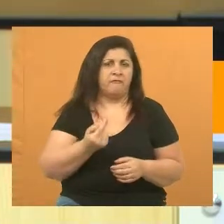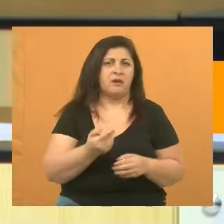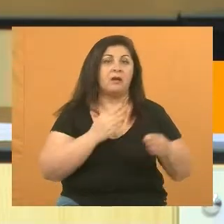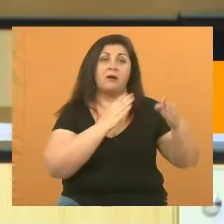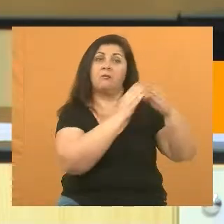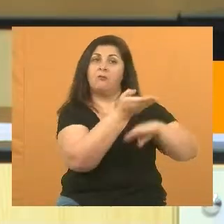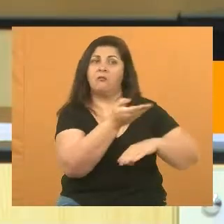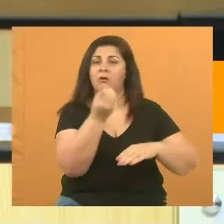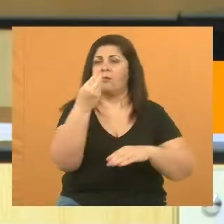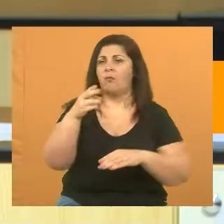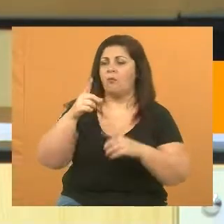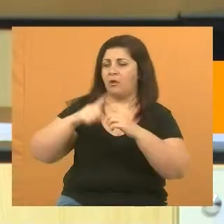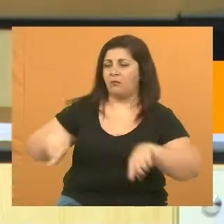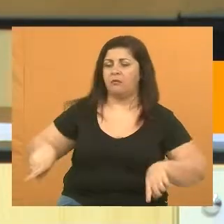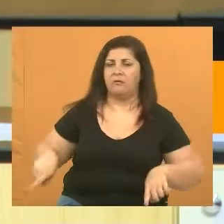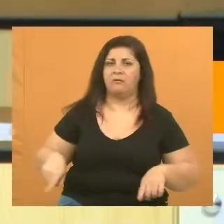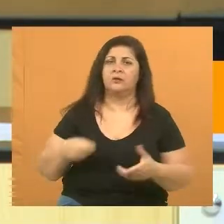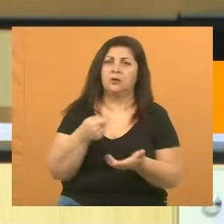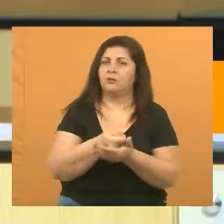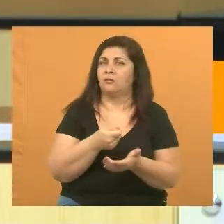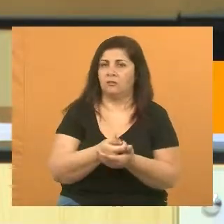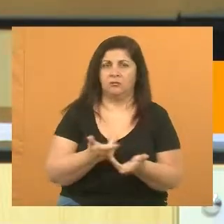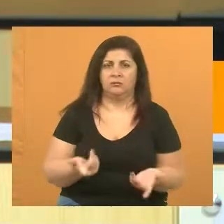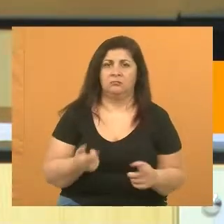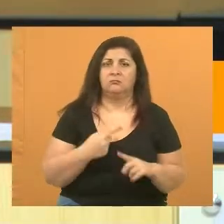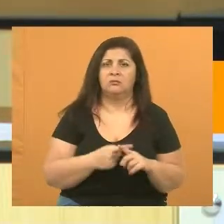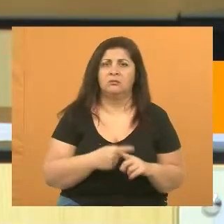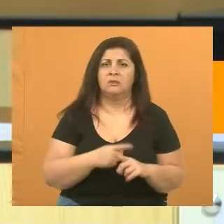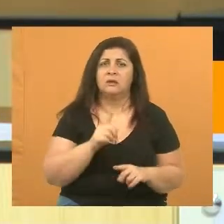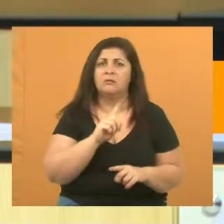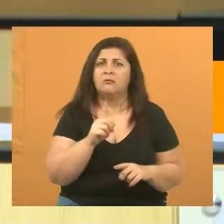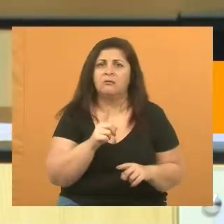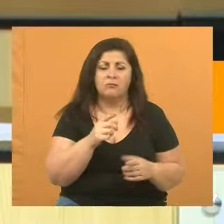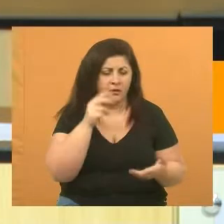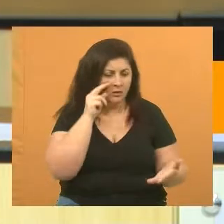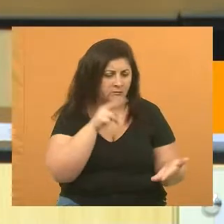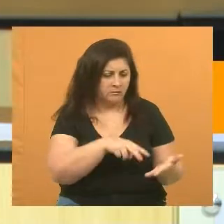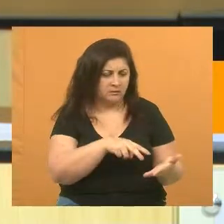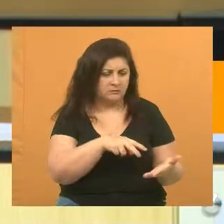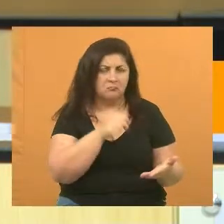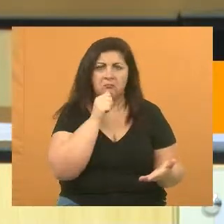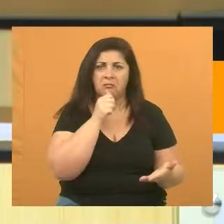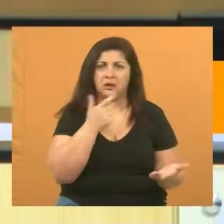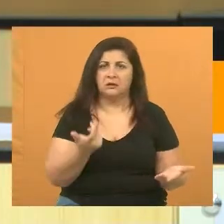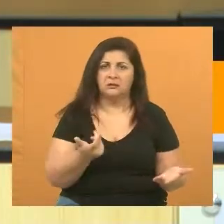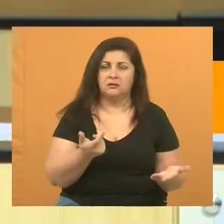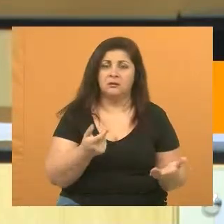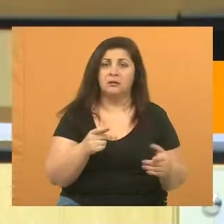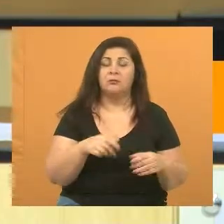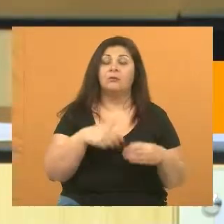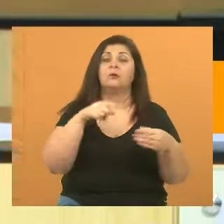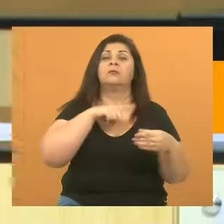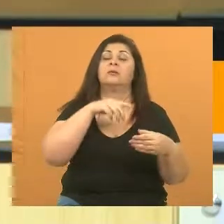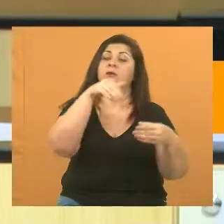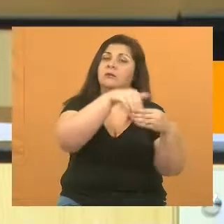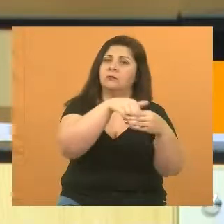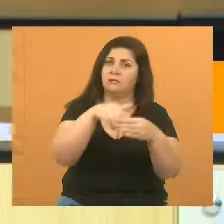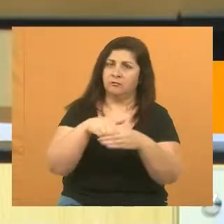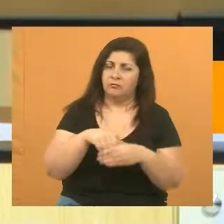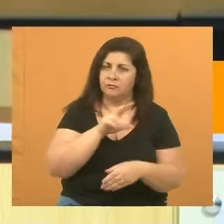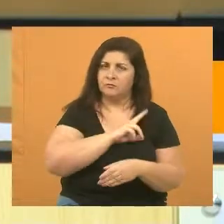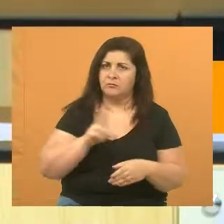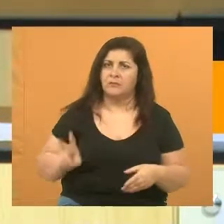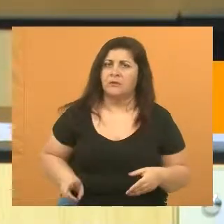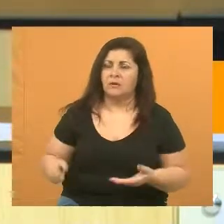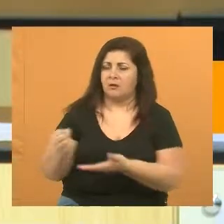aprovando nem reprovando nenhuma conta do prefeito, porque elas não foram avaliadas. Porque quando foi para ser votado, os vereadores da